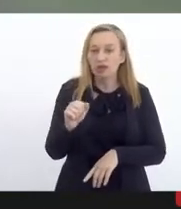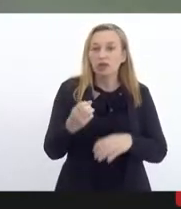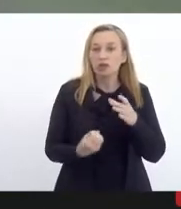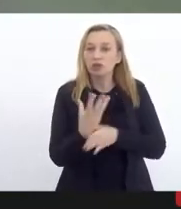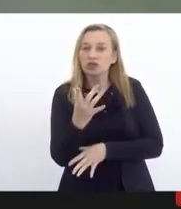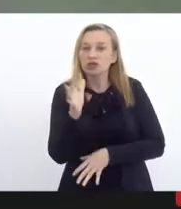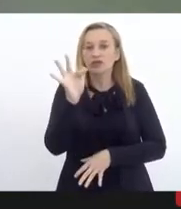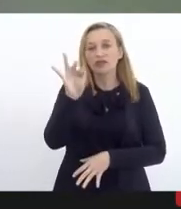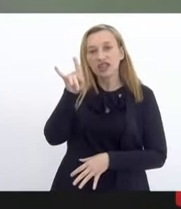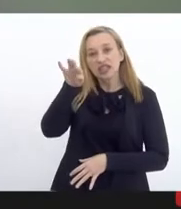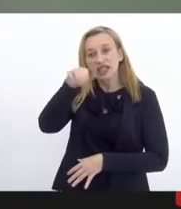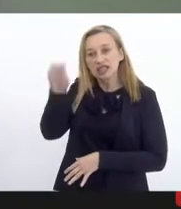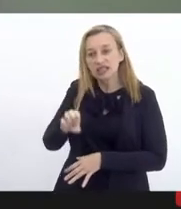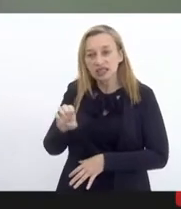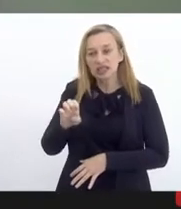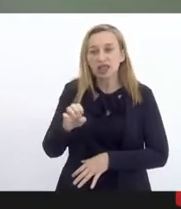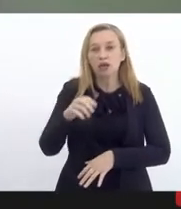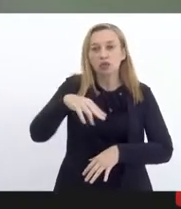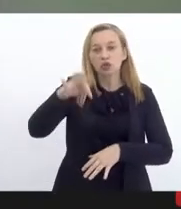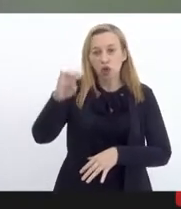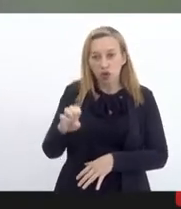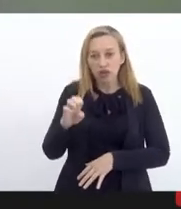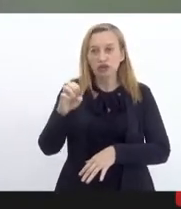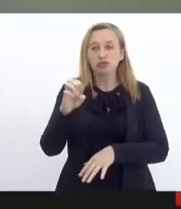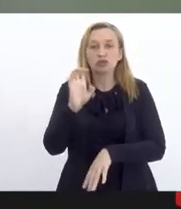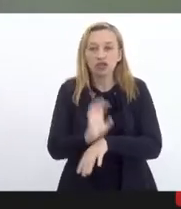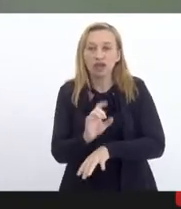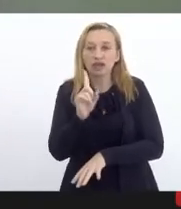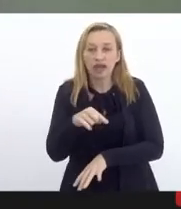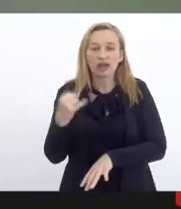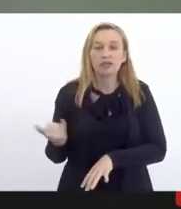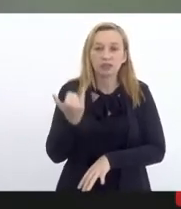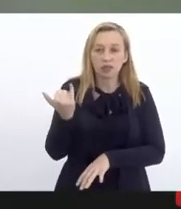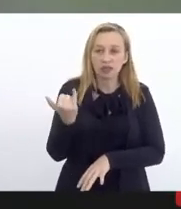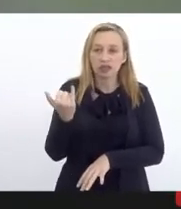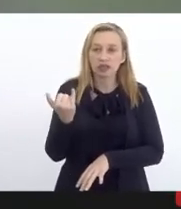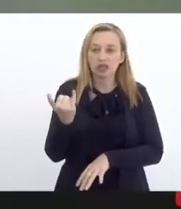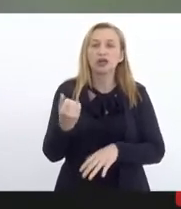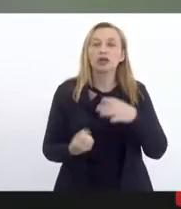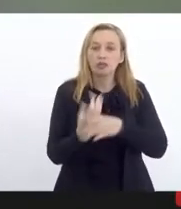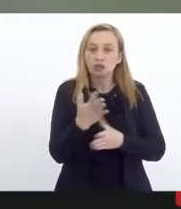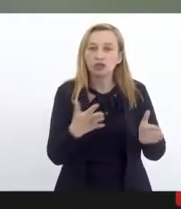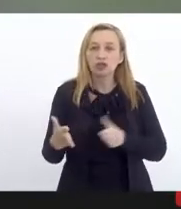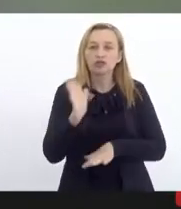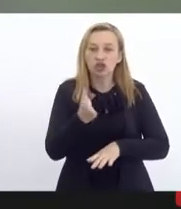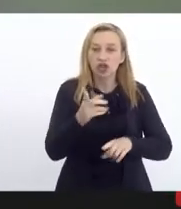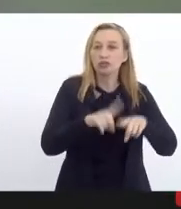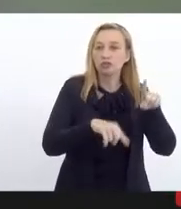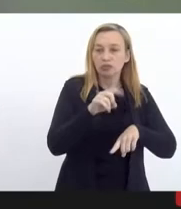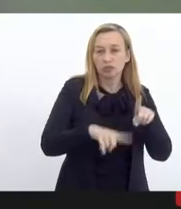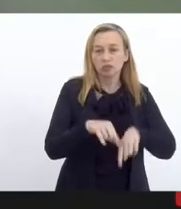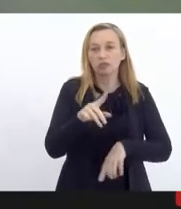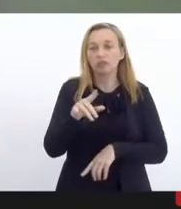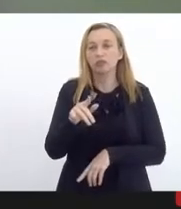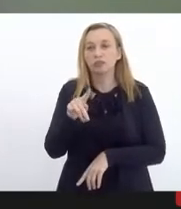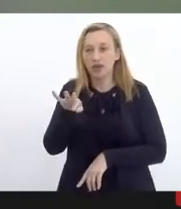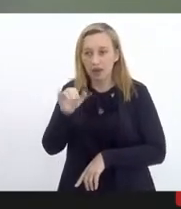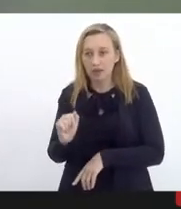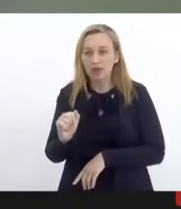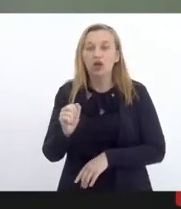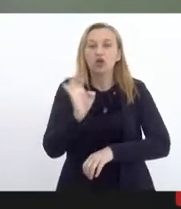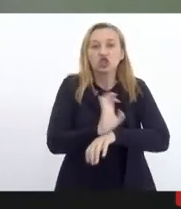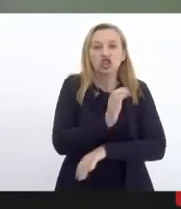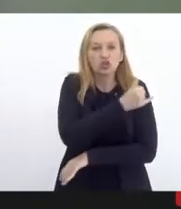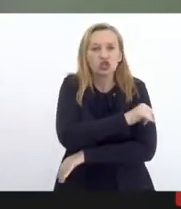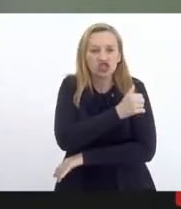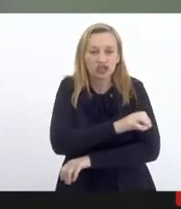e o norte do estado é bastante promissor e produtor já dessa matéria-prima. O estado do Rio de